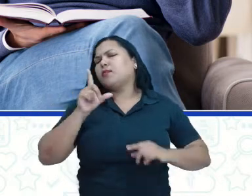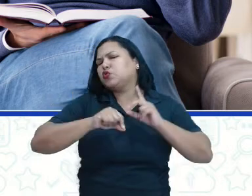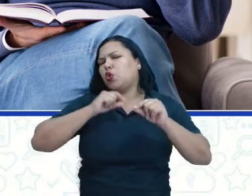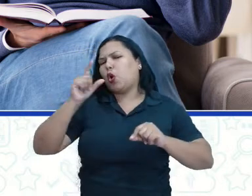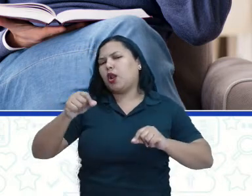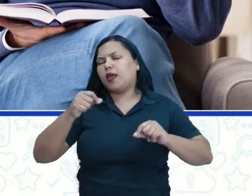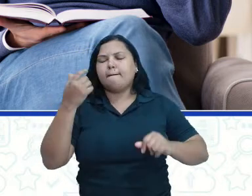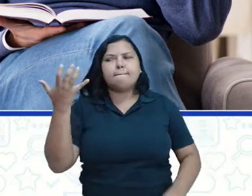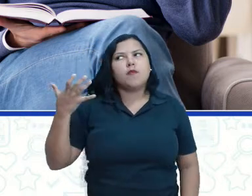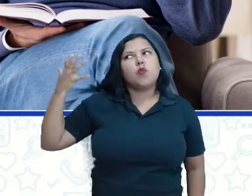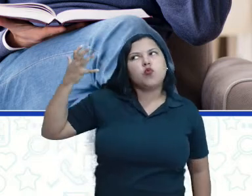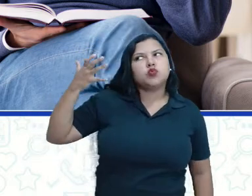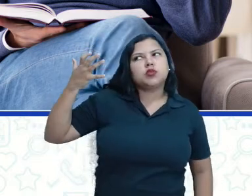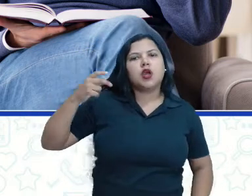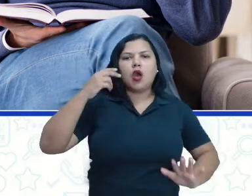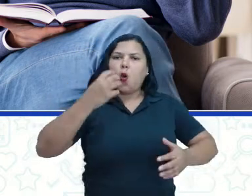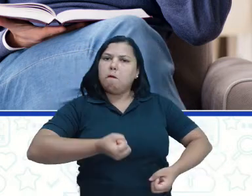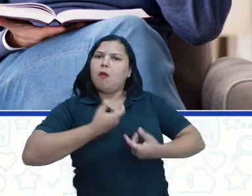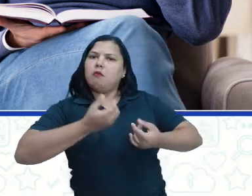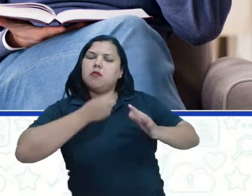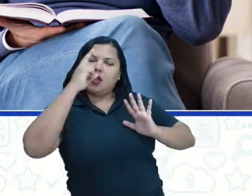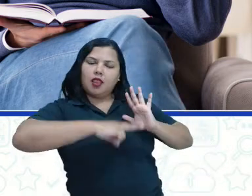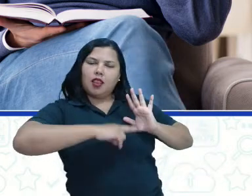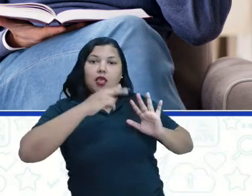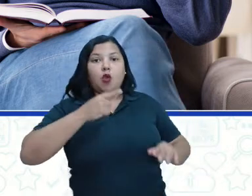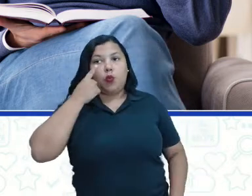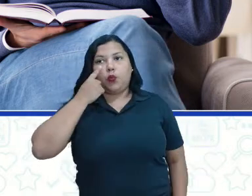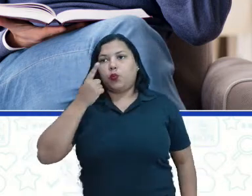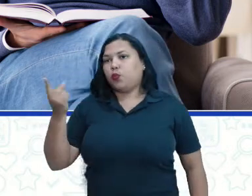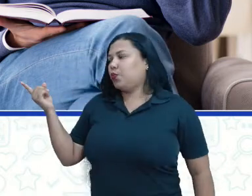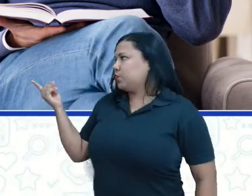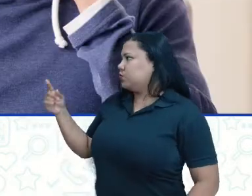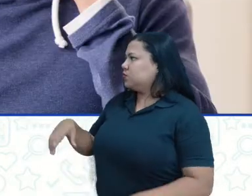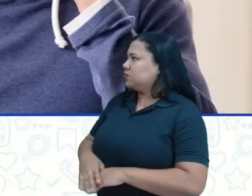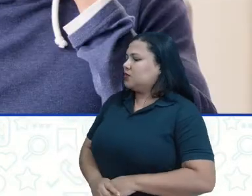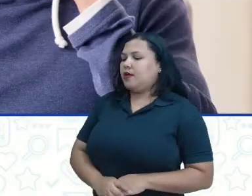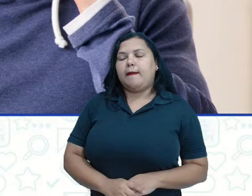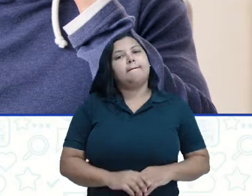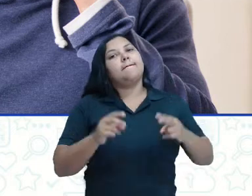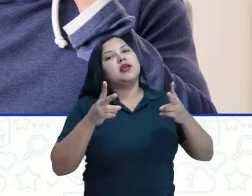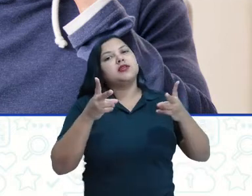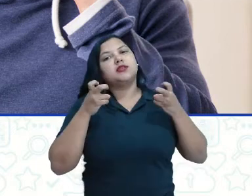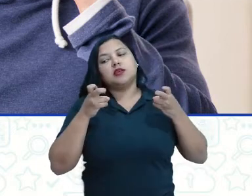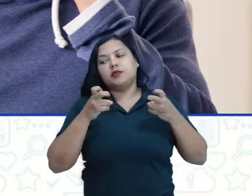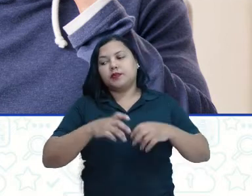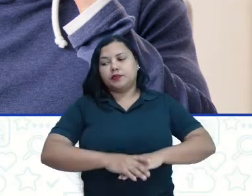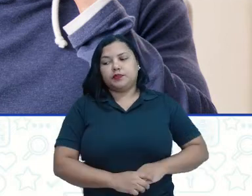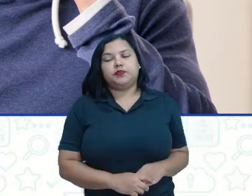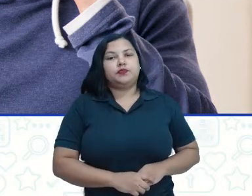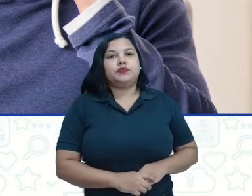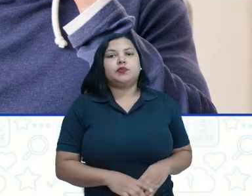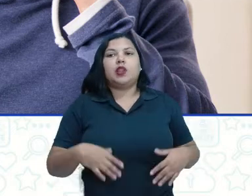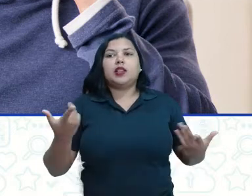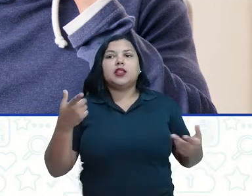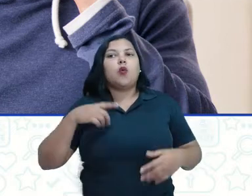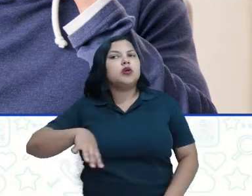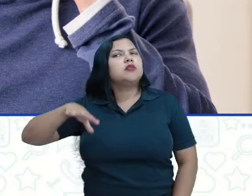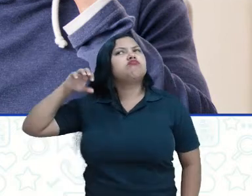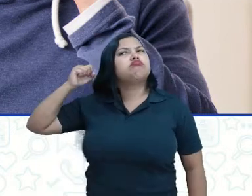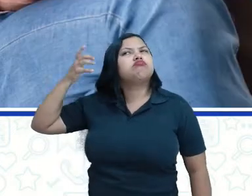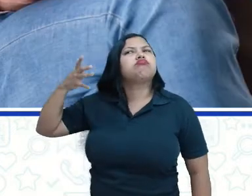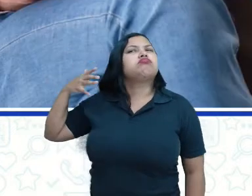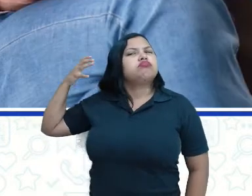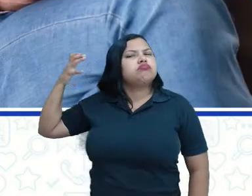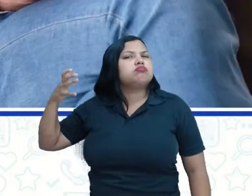prefere? Ouvir música ou ler poemas? Observe que esse rapaz, ele está assim, ó, ouvindo música, de repente no